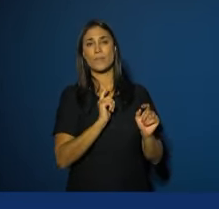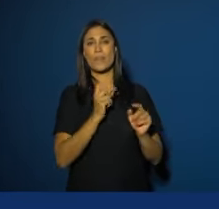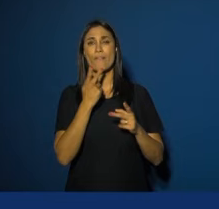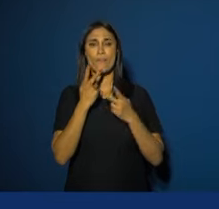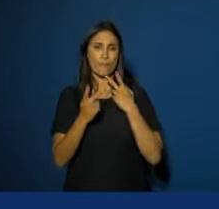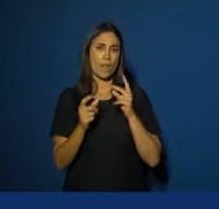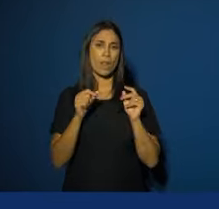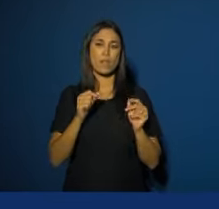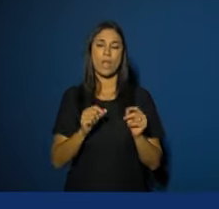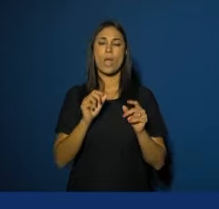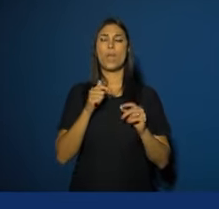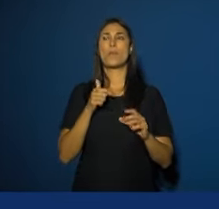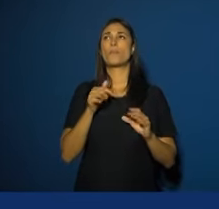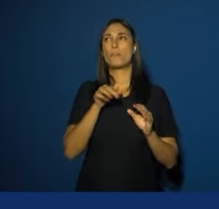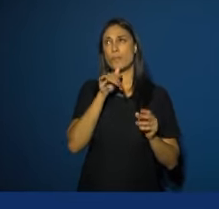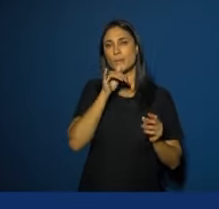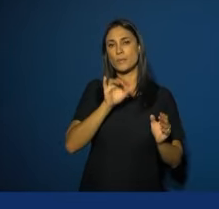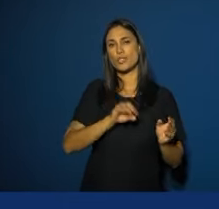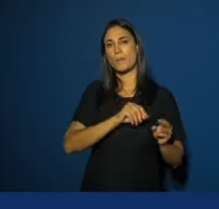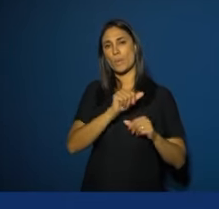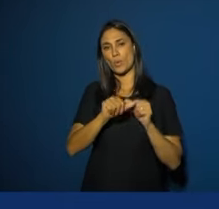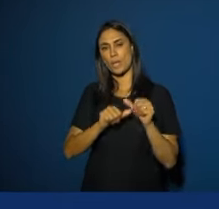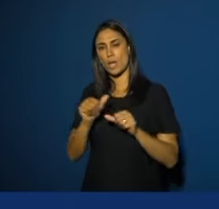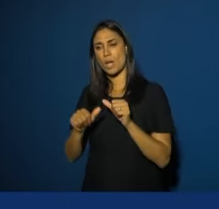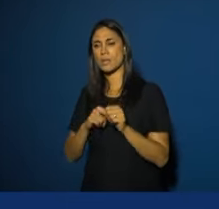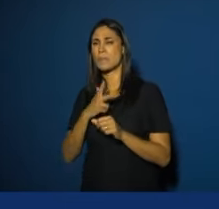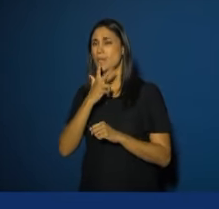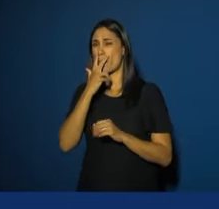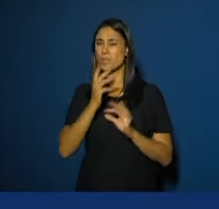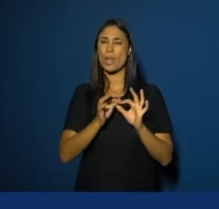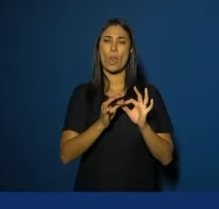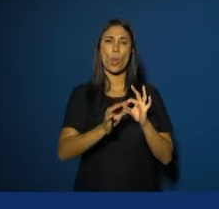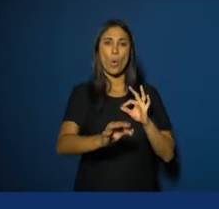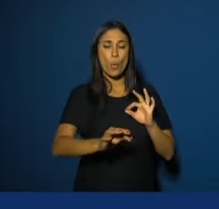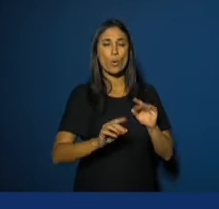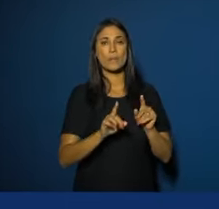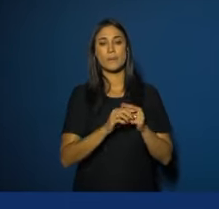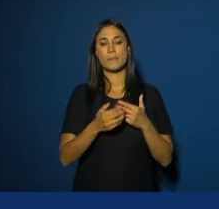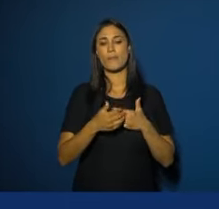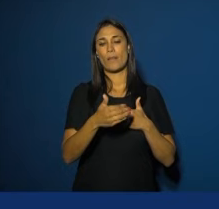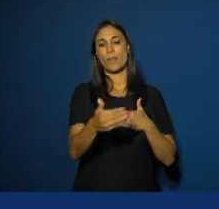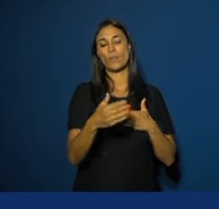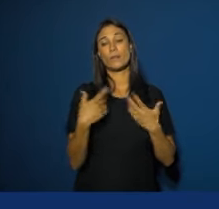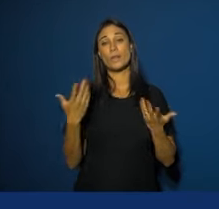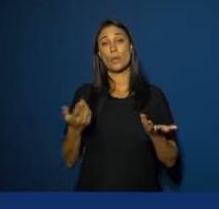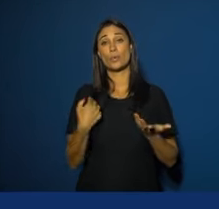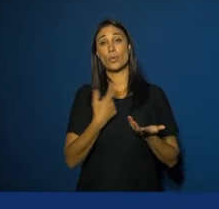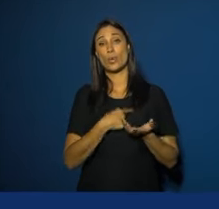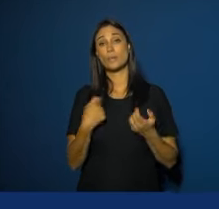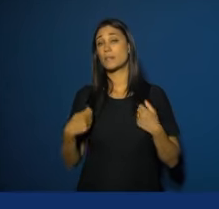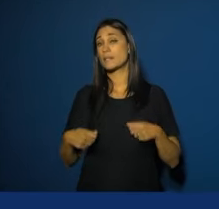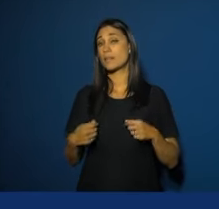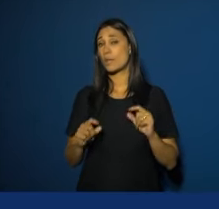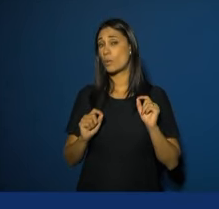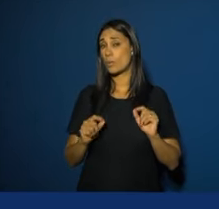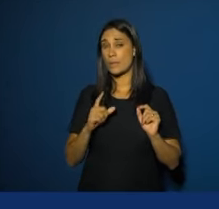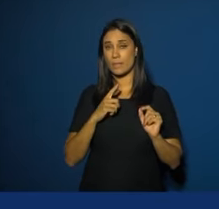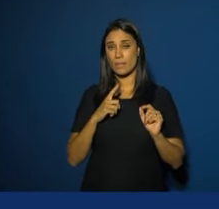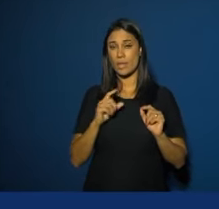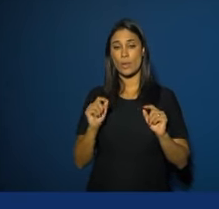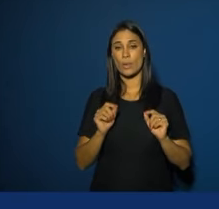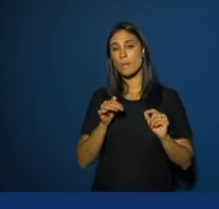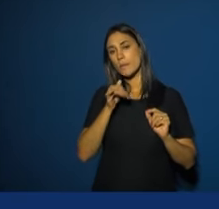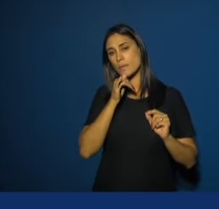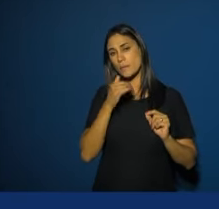tem o combustível de transição, mas eu acho que tem uma transição longa aqui pela frente. Então, a gente precisa ter essa,